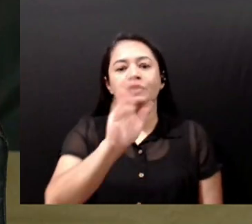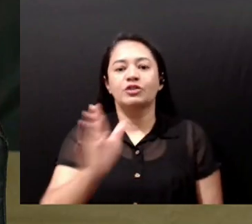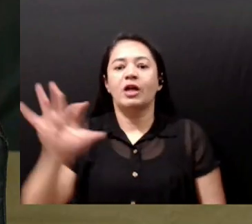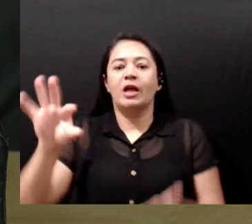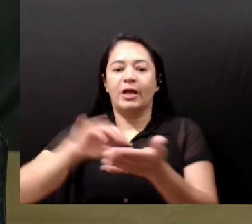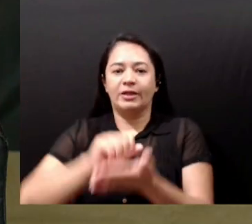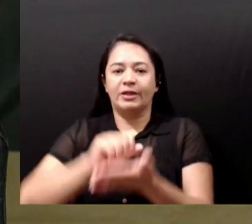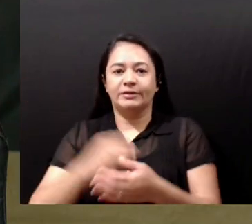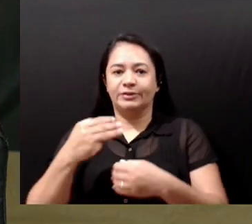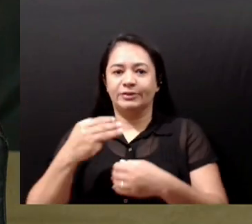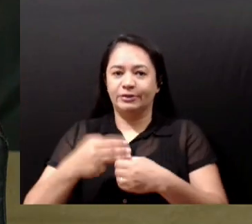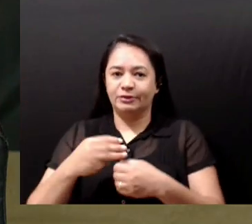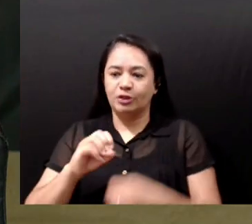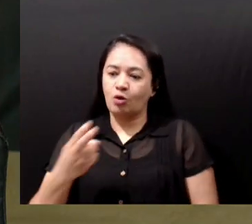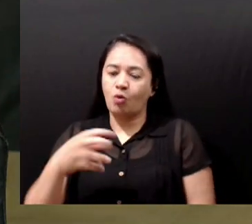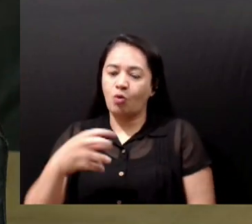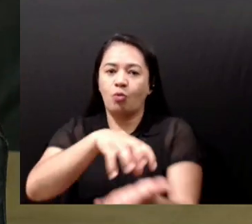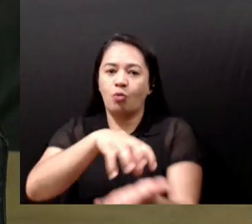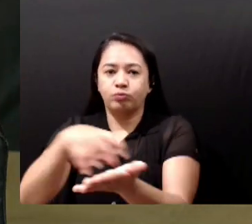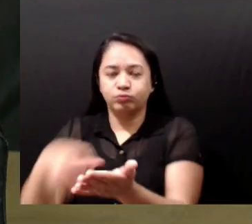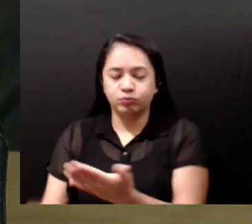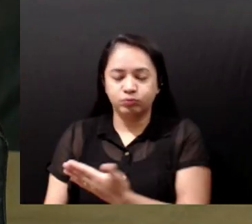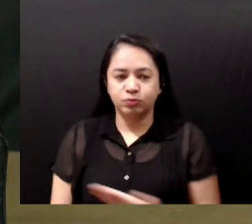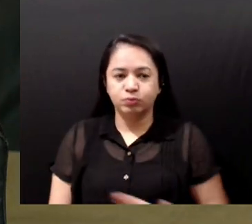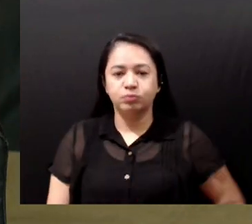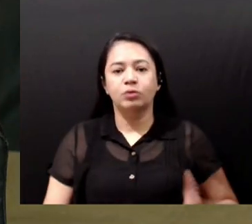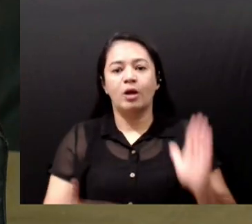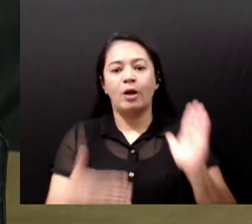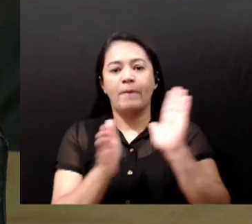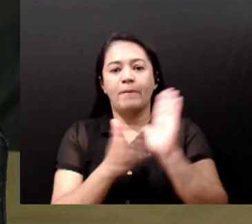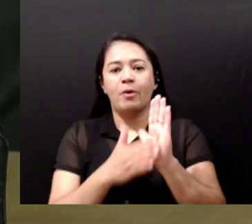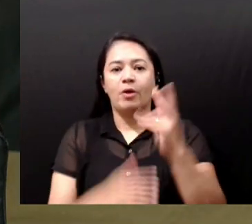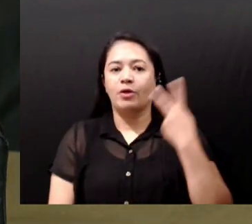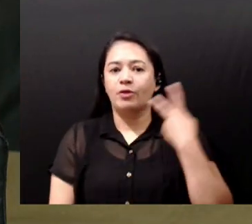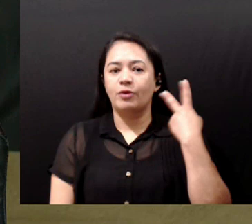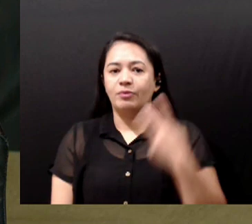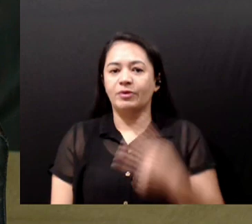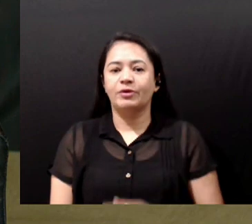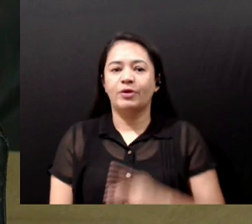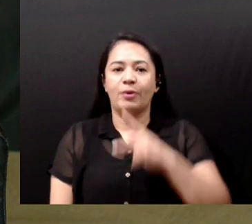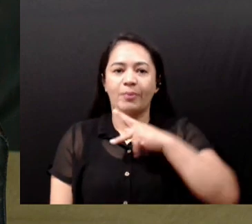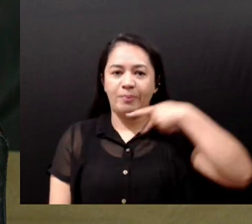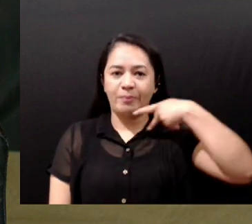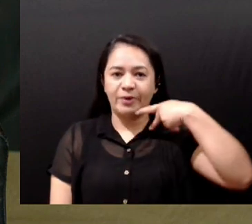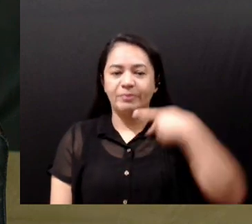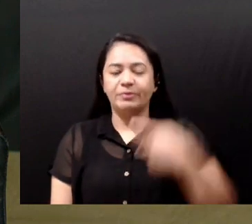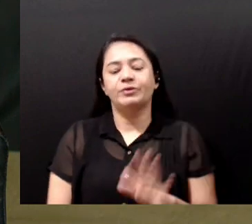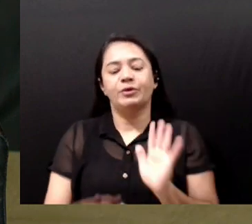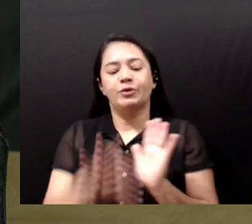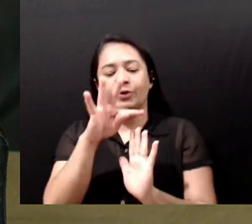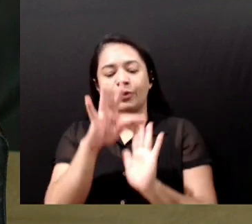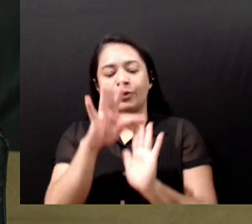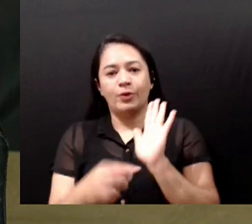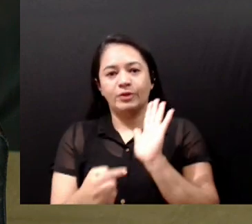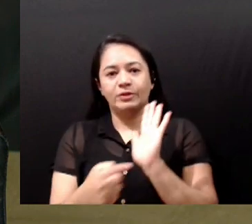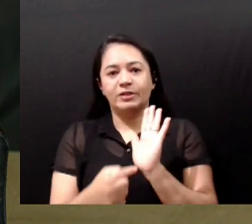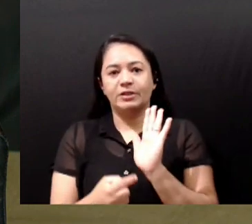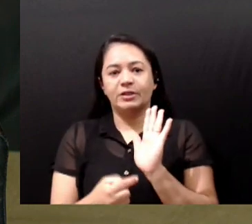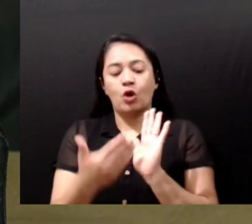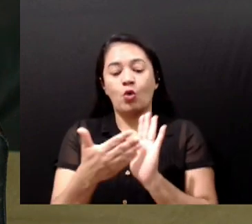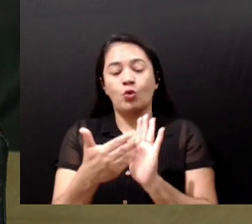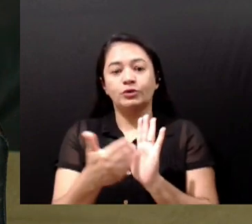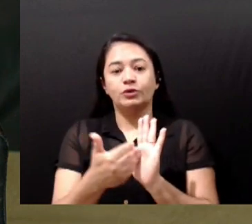órgãos públicos. A proposta é de autoria do vereador Permínio Monteiro. Pelo texto, o desconto será de 10% no IPTU do